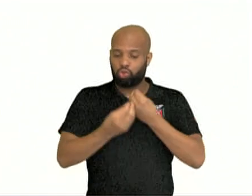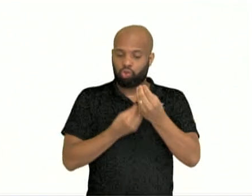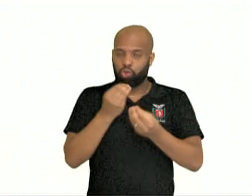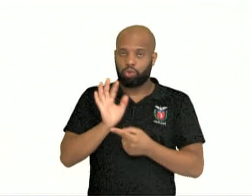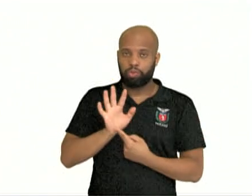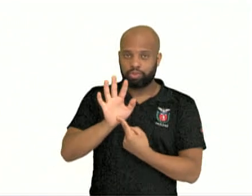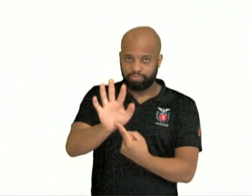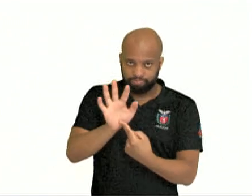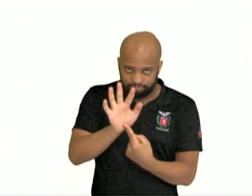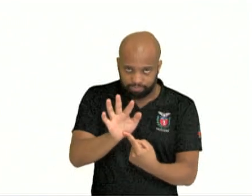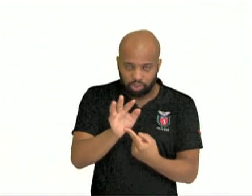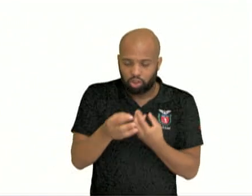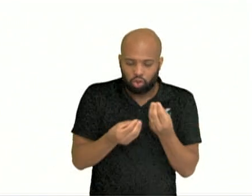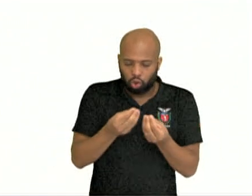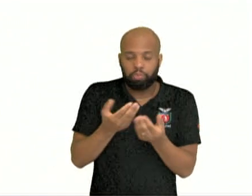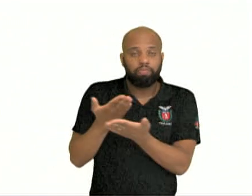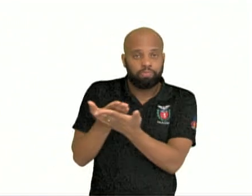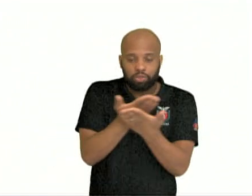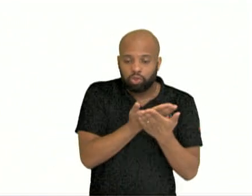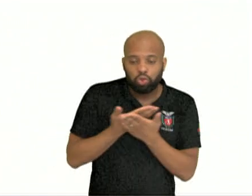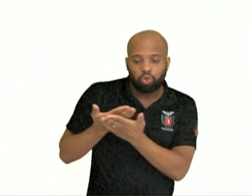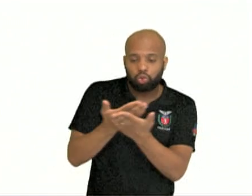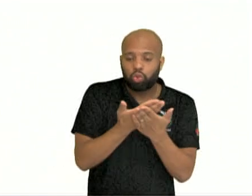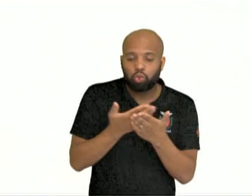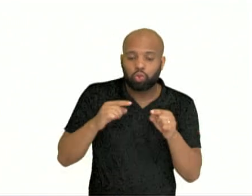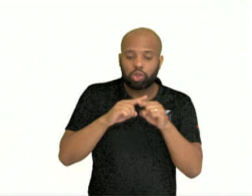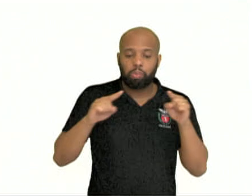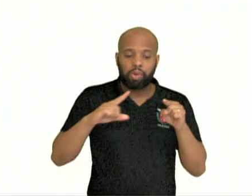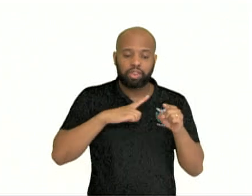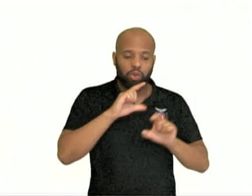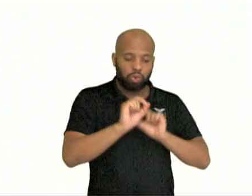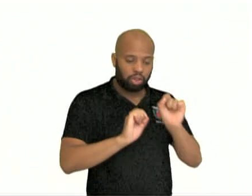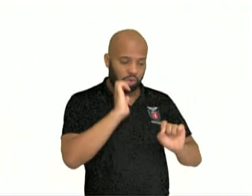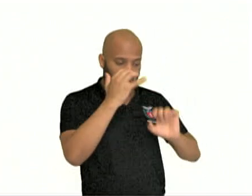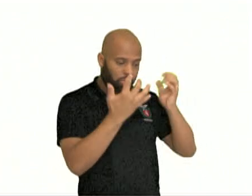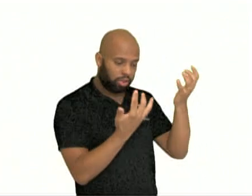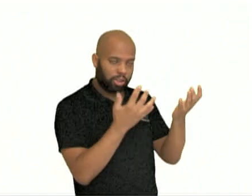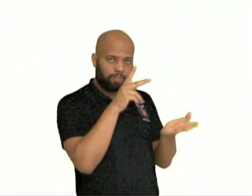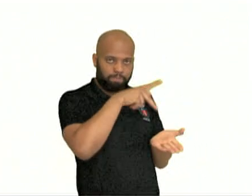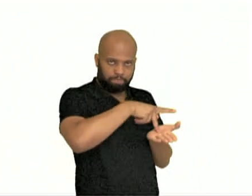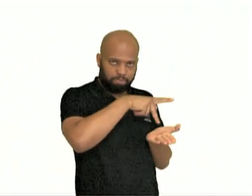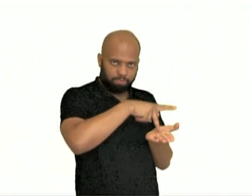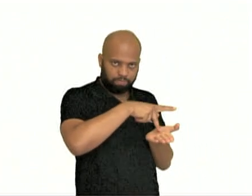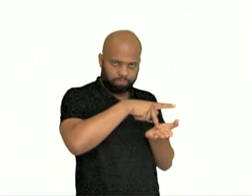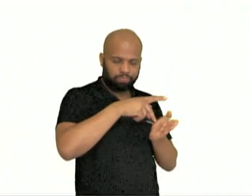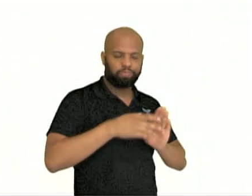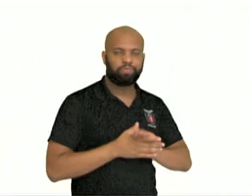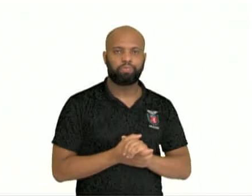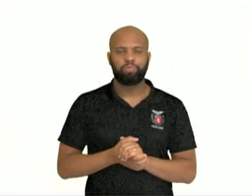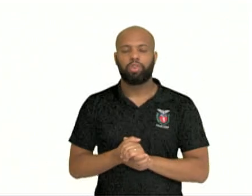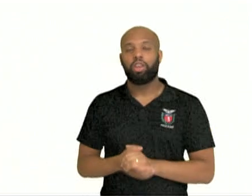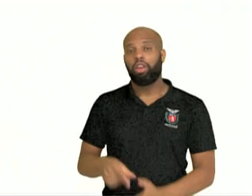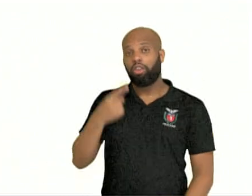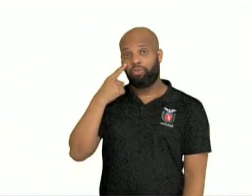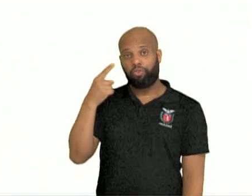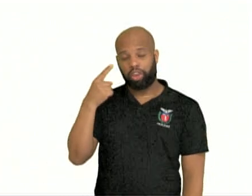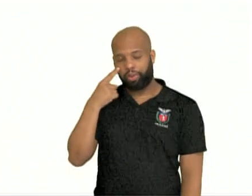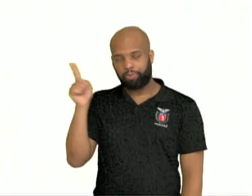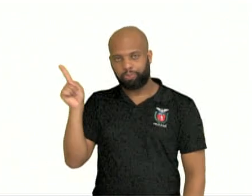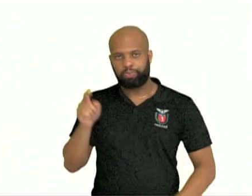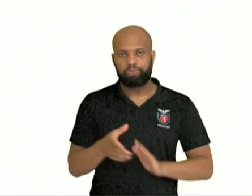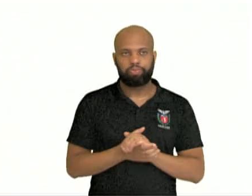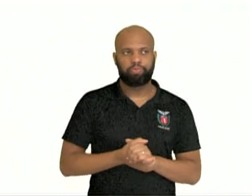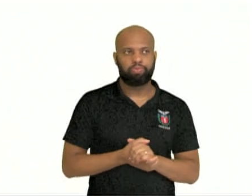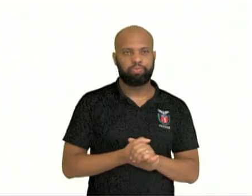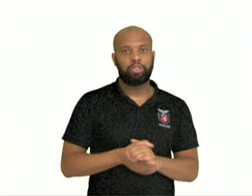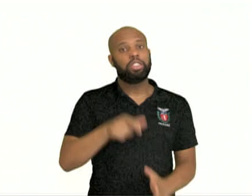manifestação são estudadas a partir da realidade dos agentes. Veja que interessante, é bem